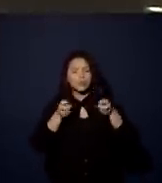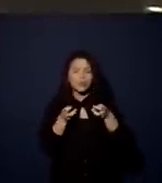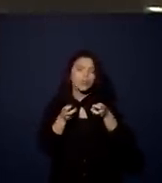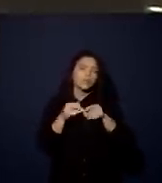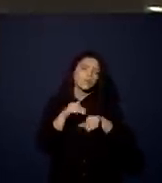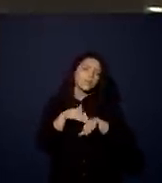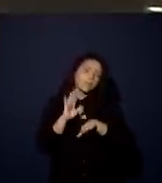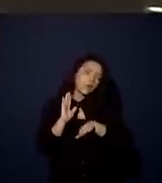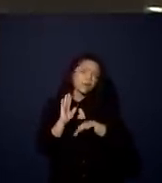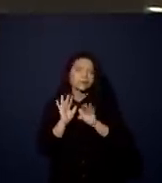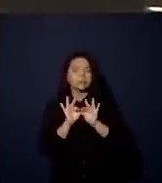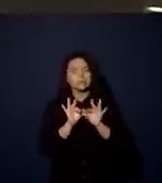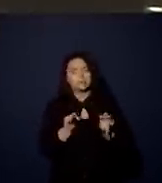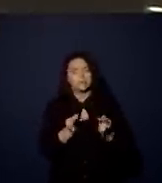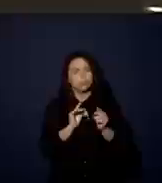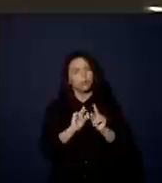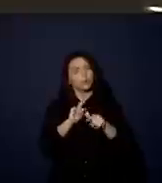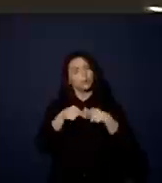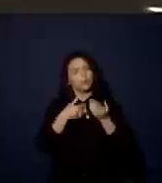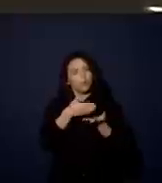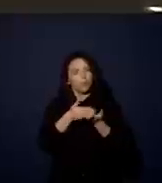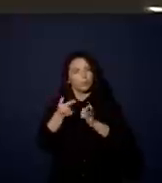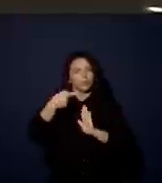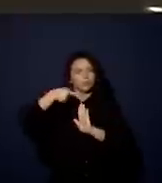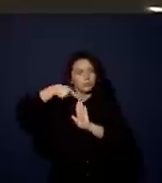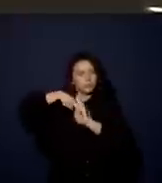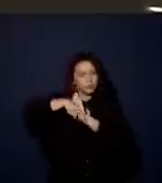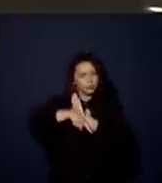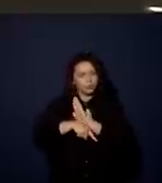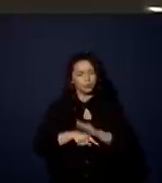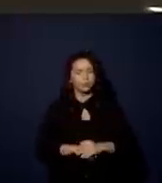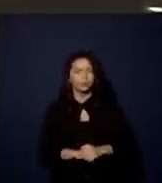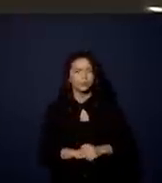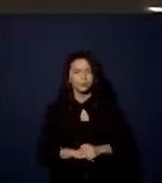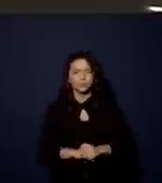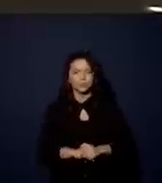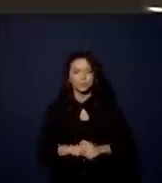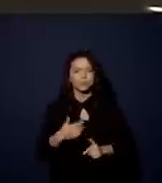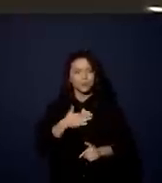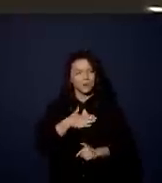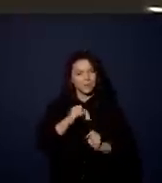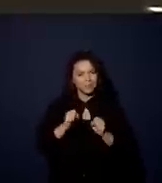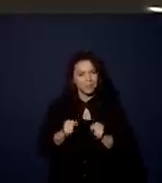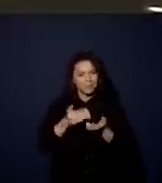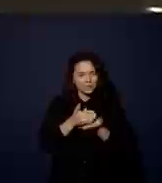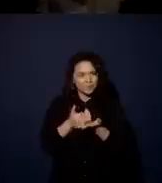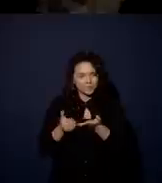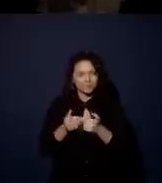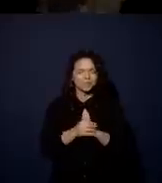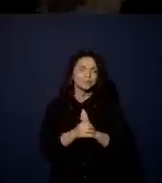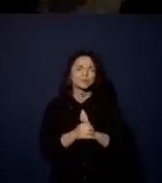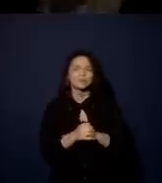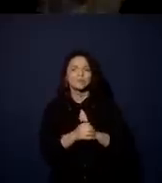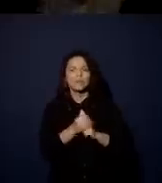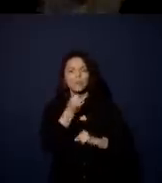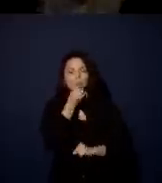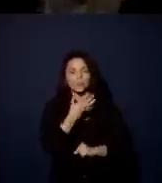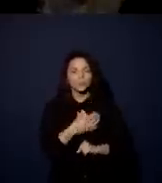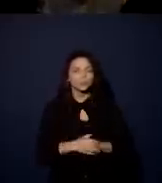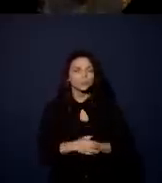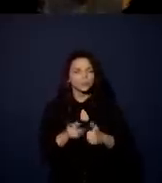amplo E aí a gente abre o nosso bate-papo aqui vamos começar bom obrigado primeiro